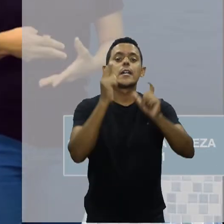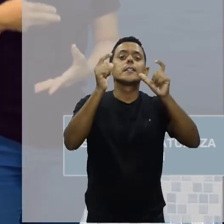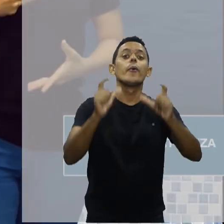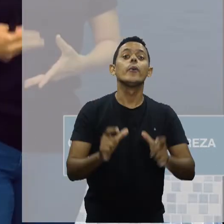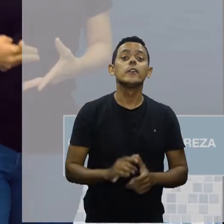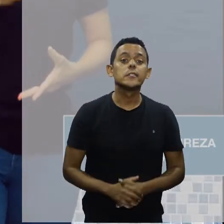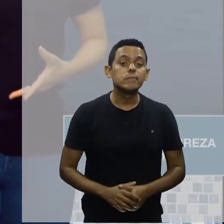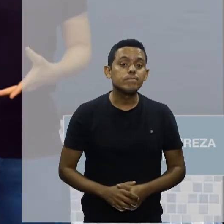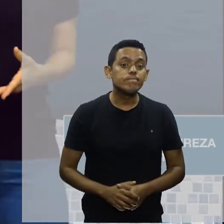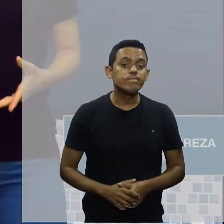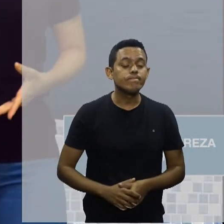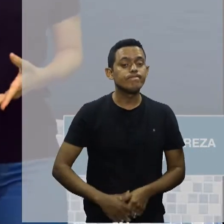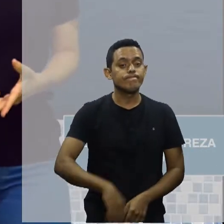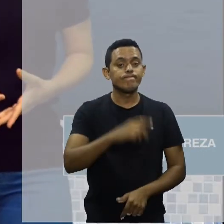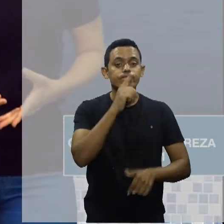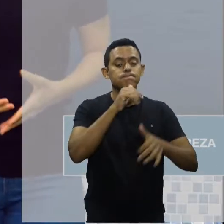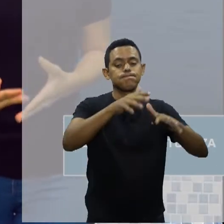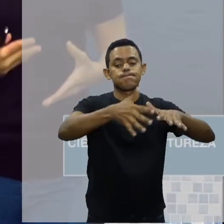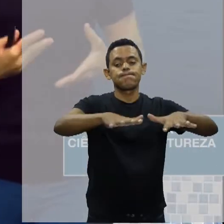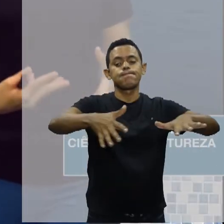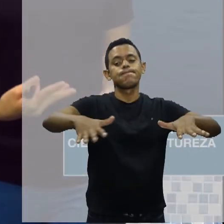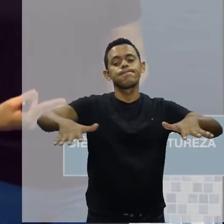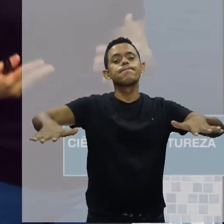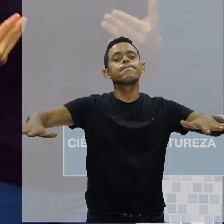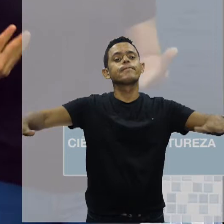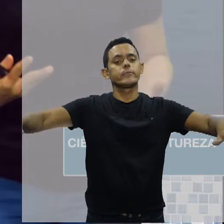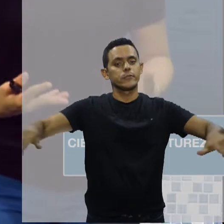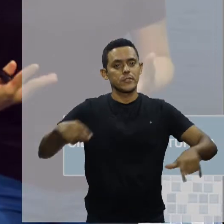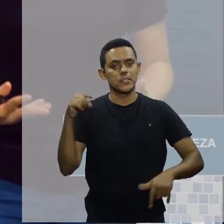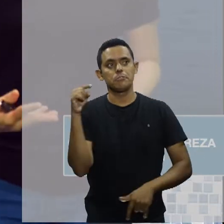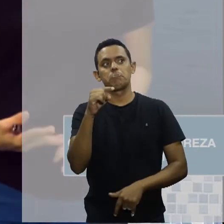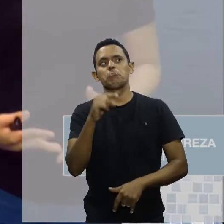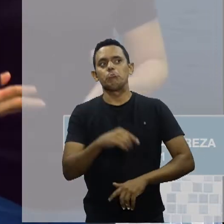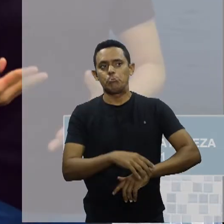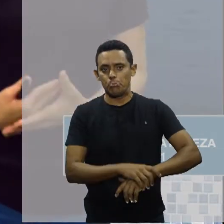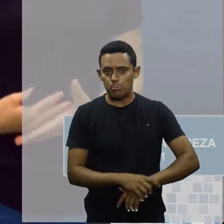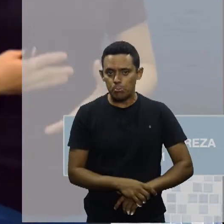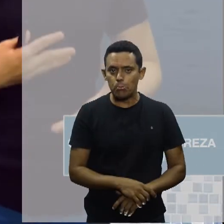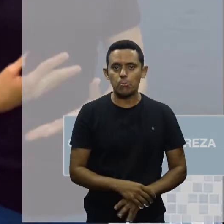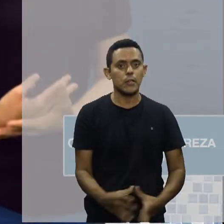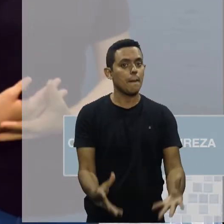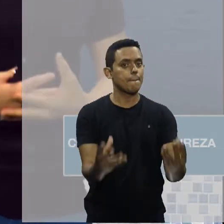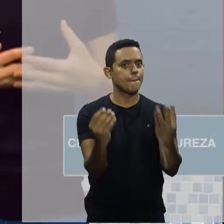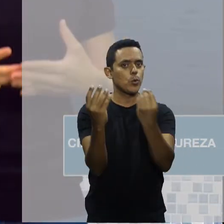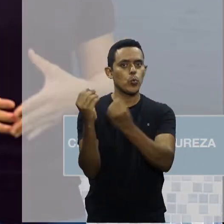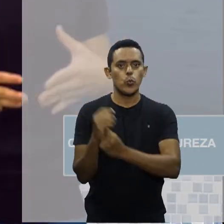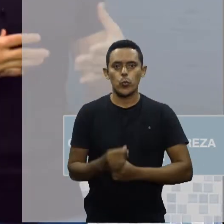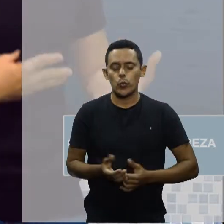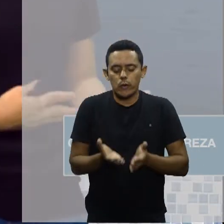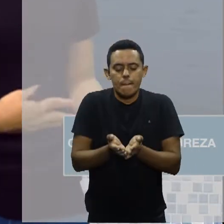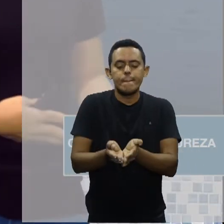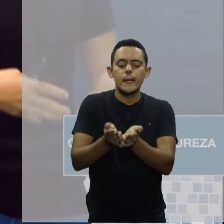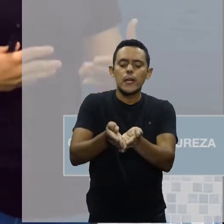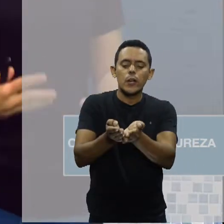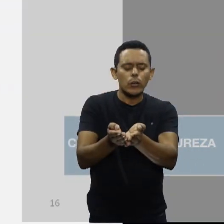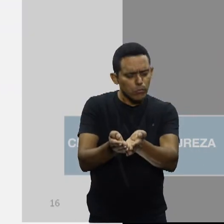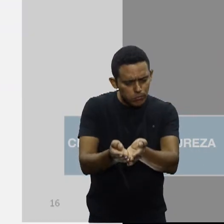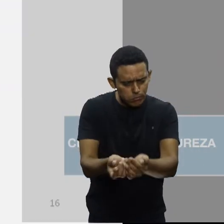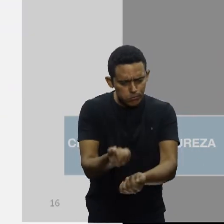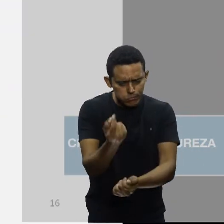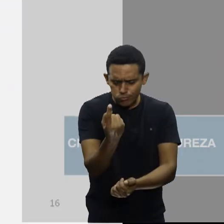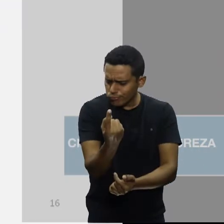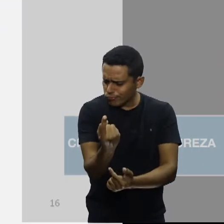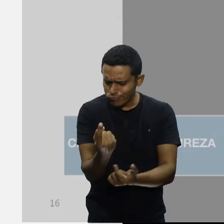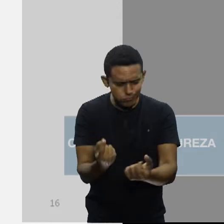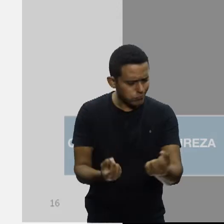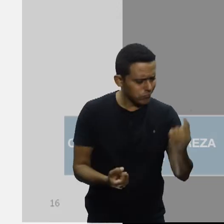começam a chegar ao oceano. E está dizendo número de máscaras e luvas descartáveis encontradas na costa começa a